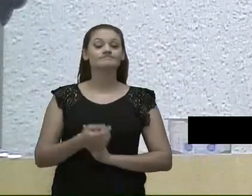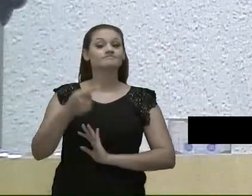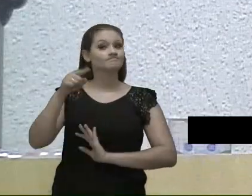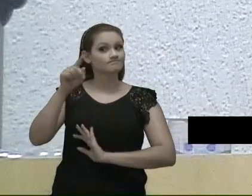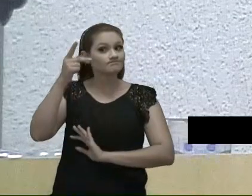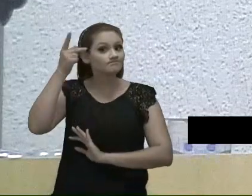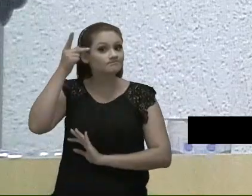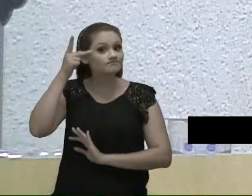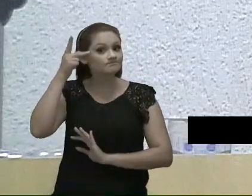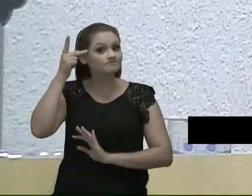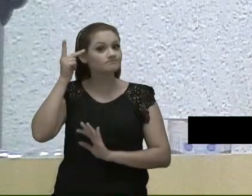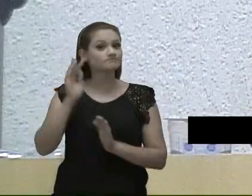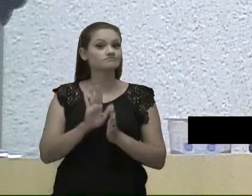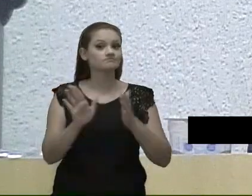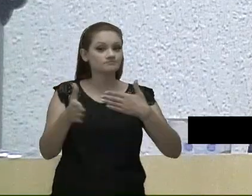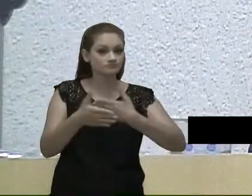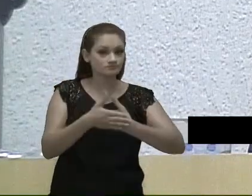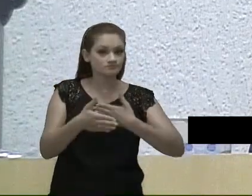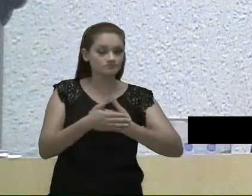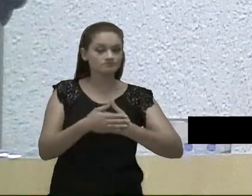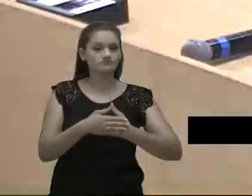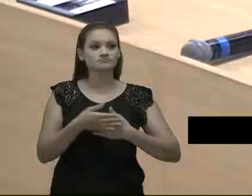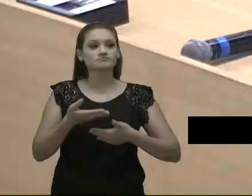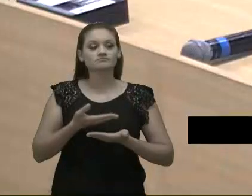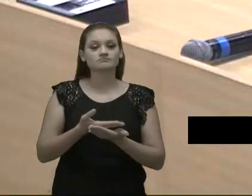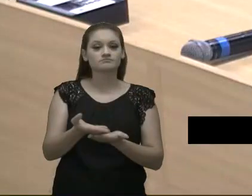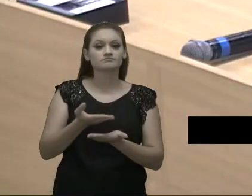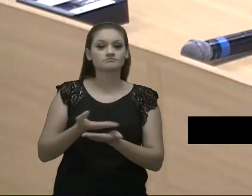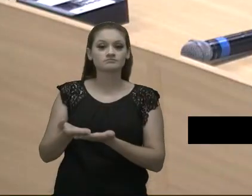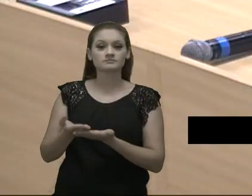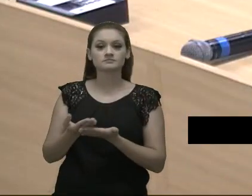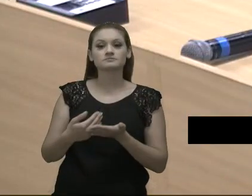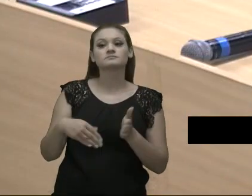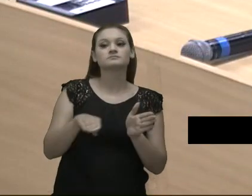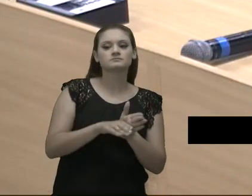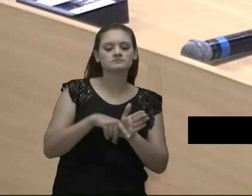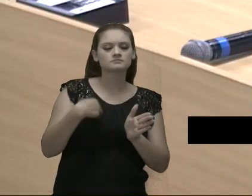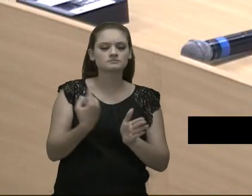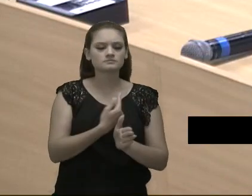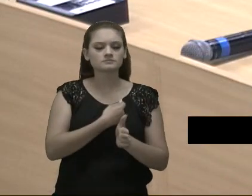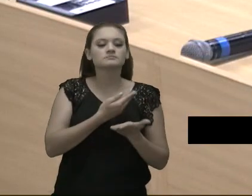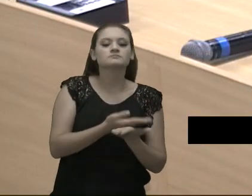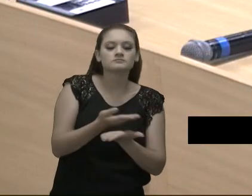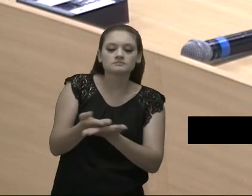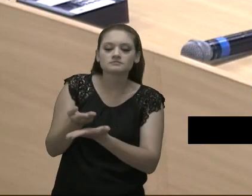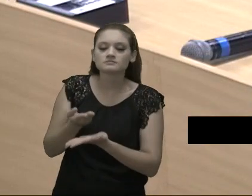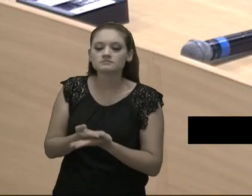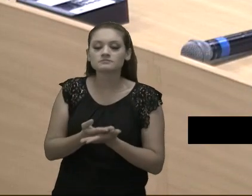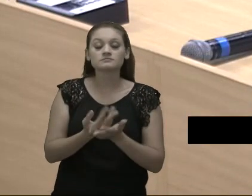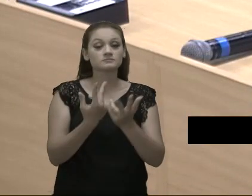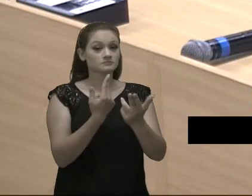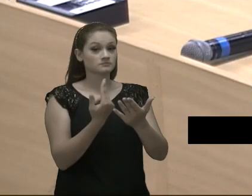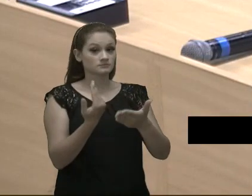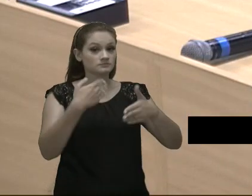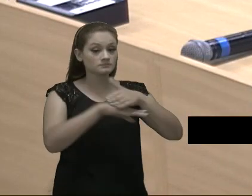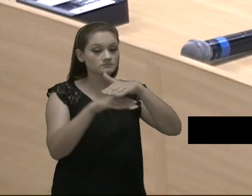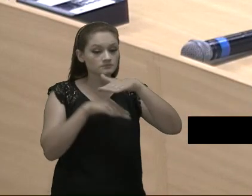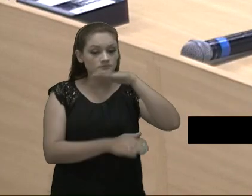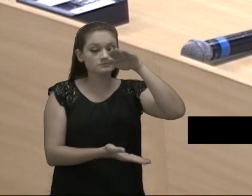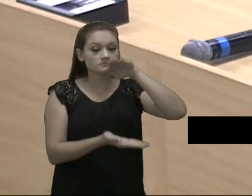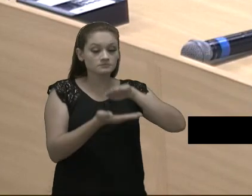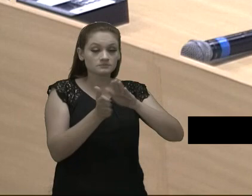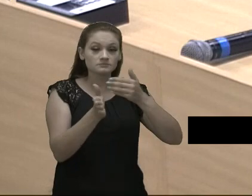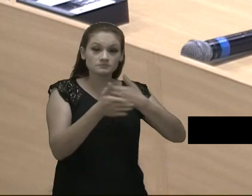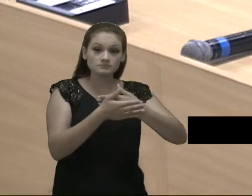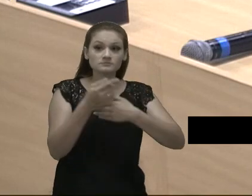Paulo? Fechou esse material? O que aconteceu? A gente chegou as provas, a gente aplicou no mesmo malote, a gente colocou e foi encaminhado para a nossa